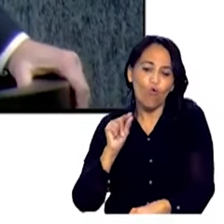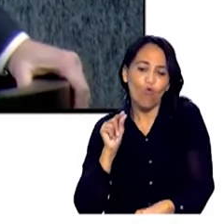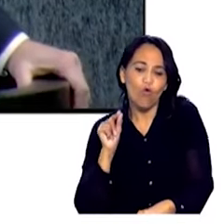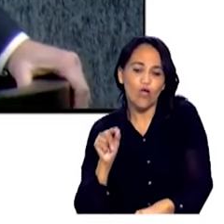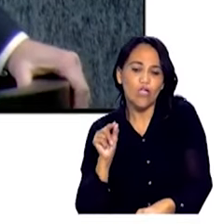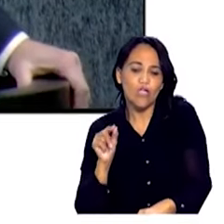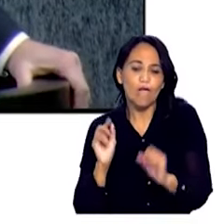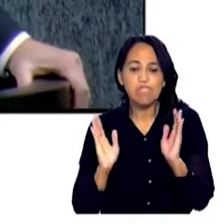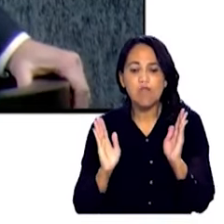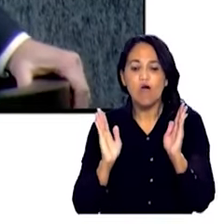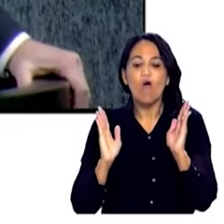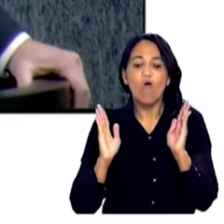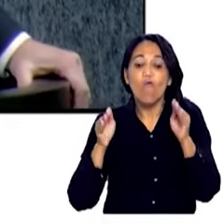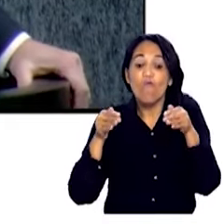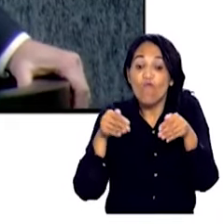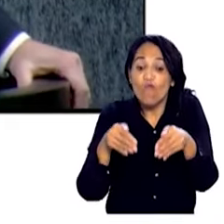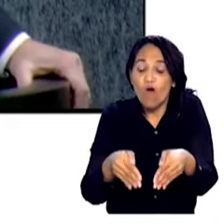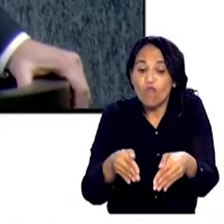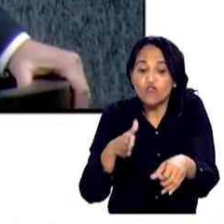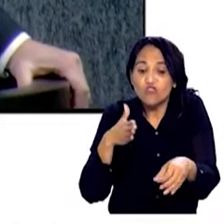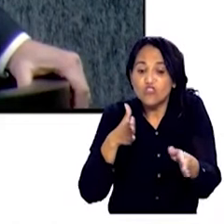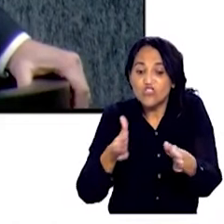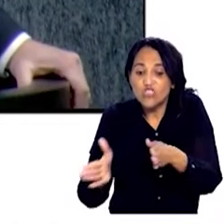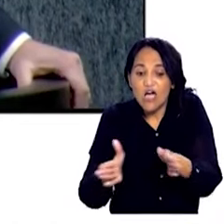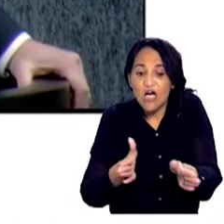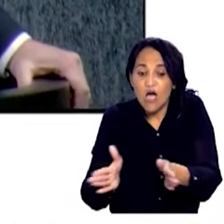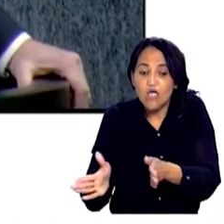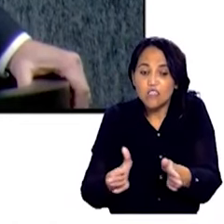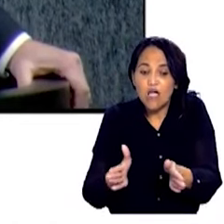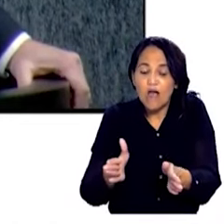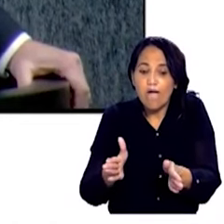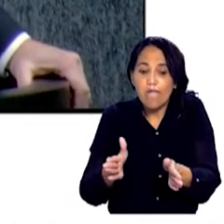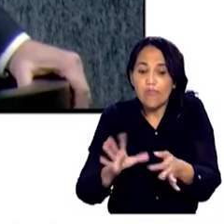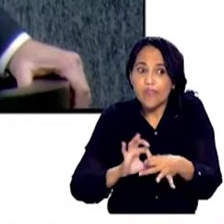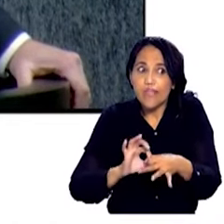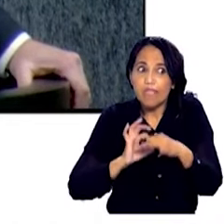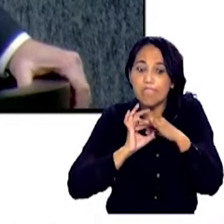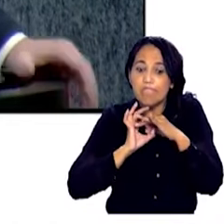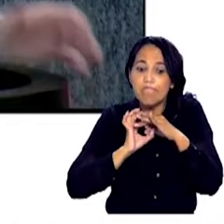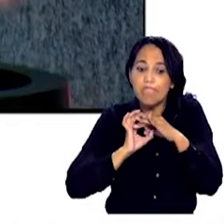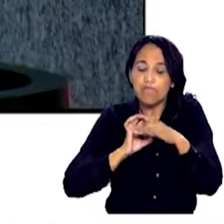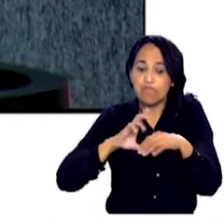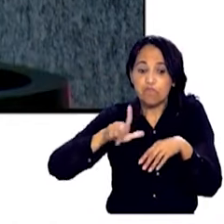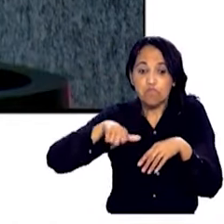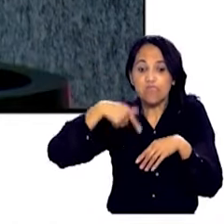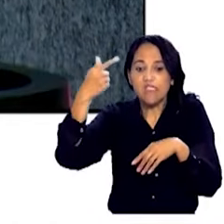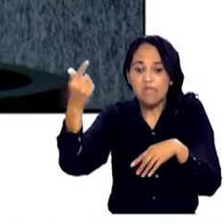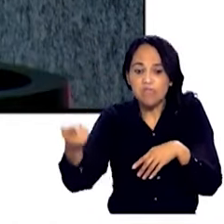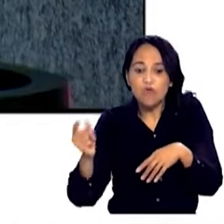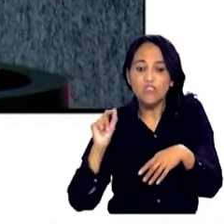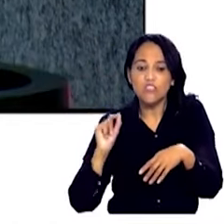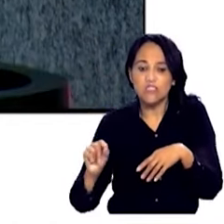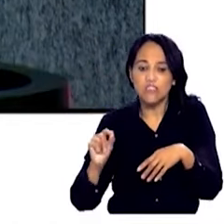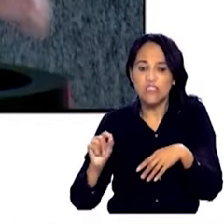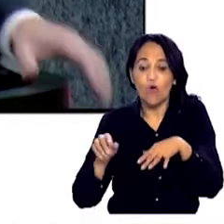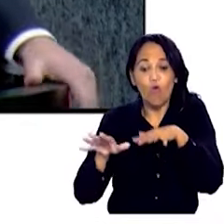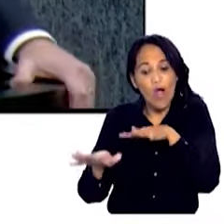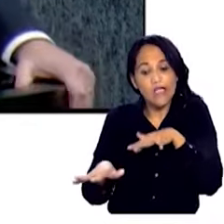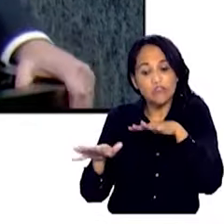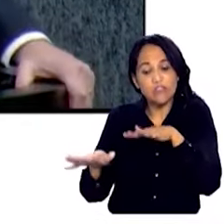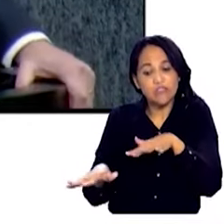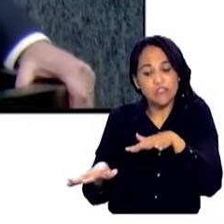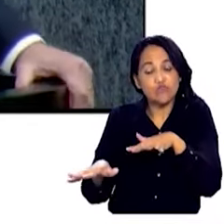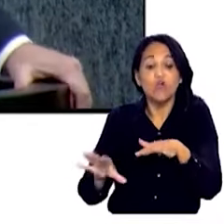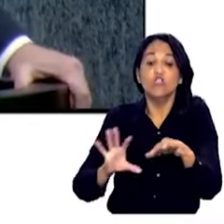é rápido a partir do momento em que o Reino Unido deixou de ser um Estado unitário e passou a ser um estado estranhamente Federal